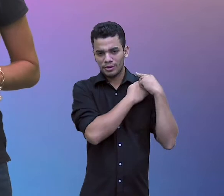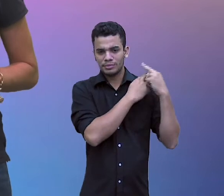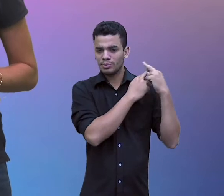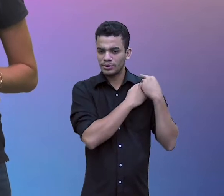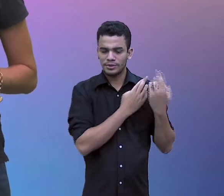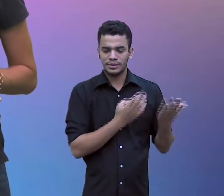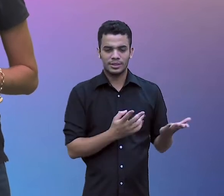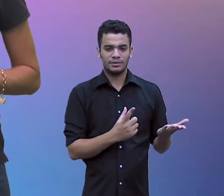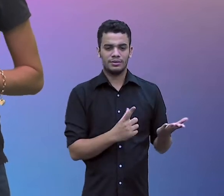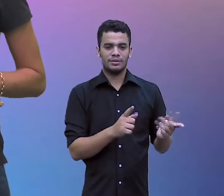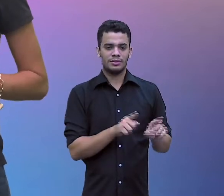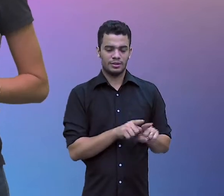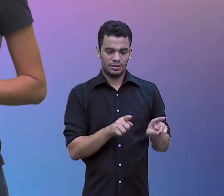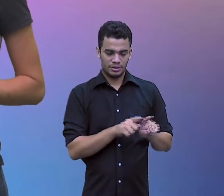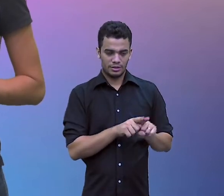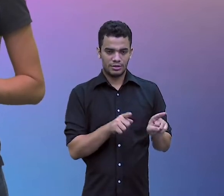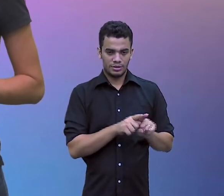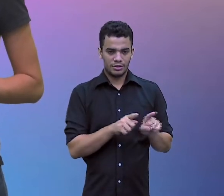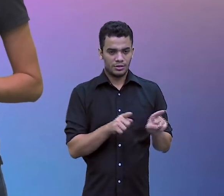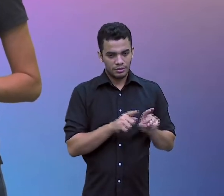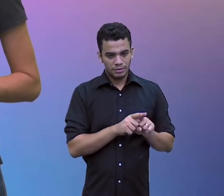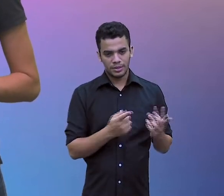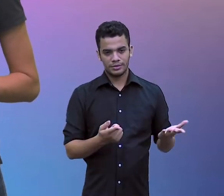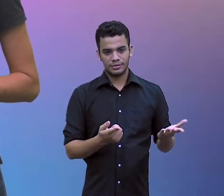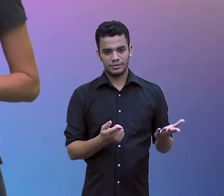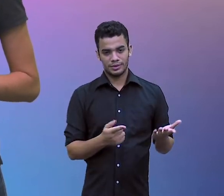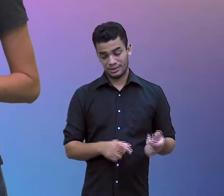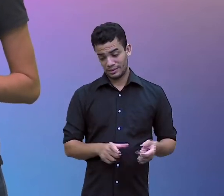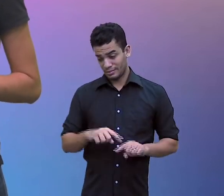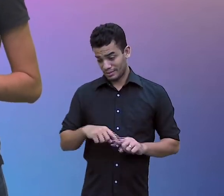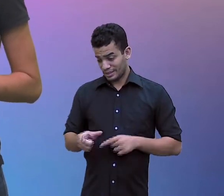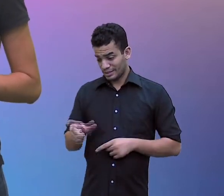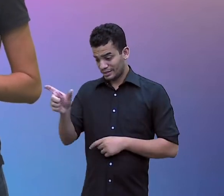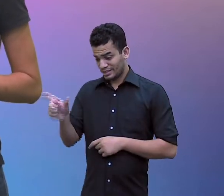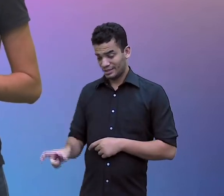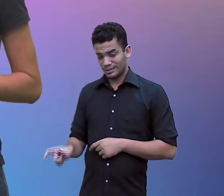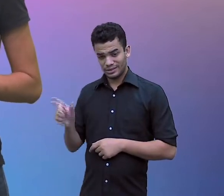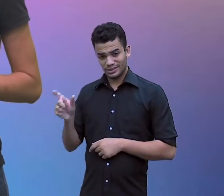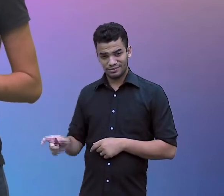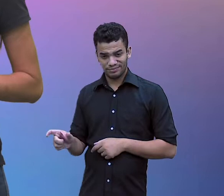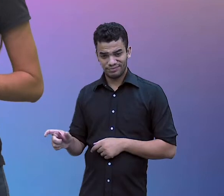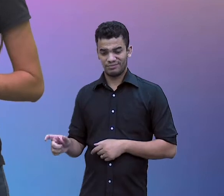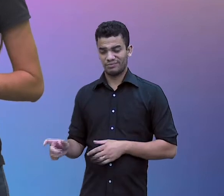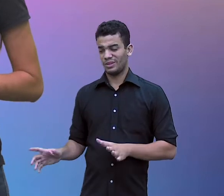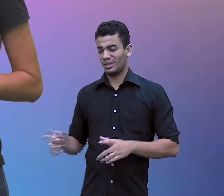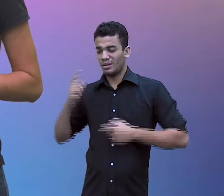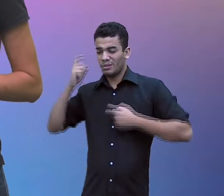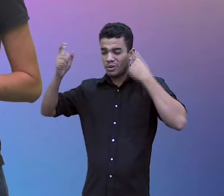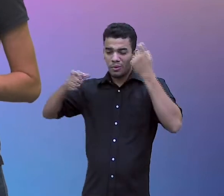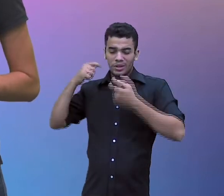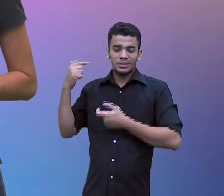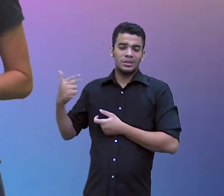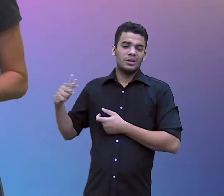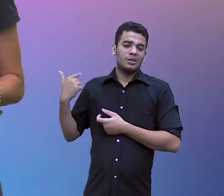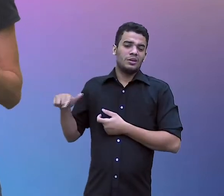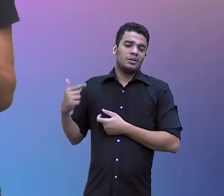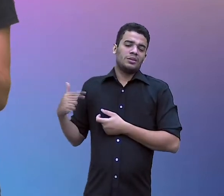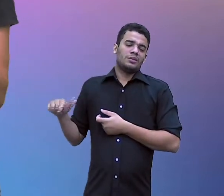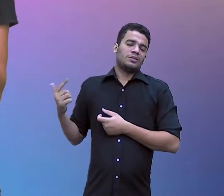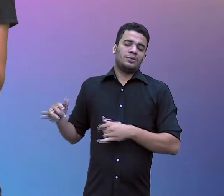e trabalhadeira. Já a cigarra é muito o quê?